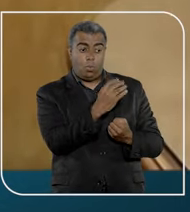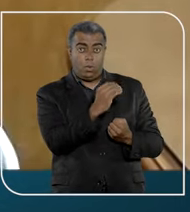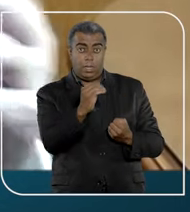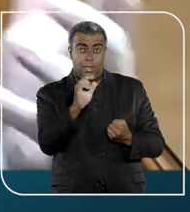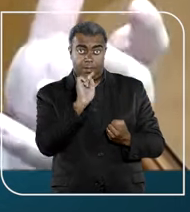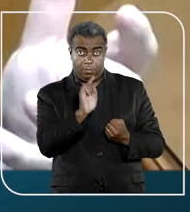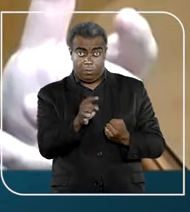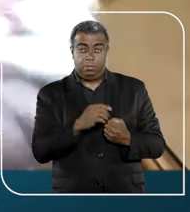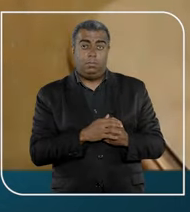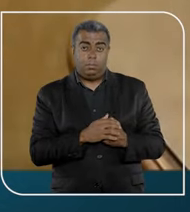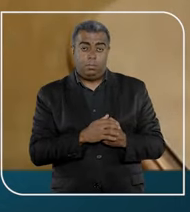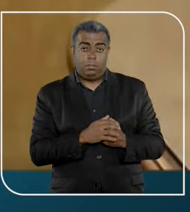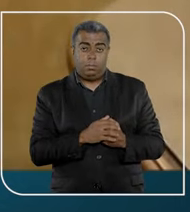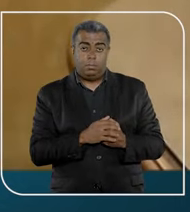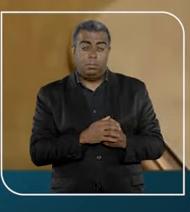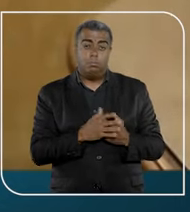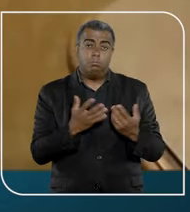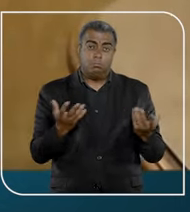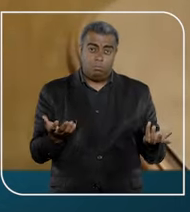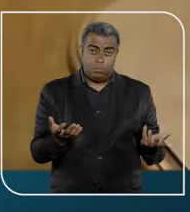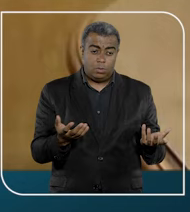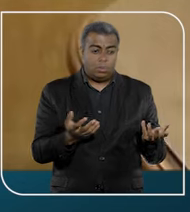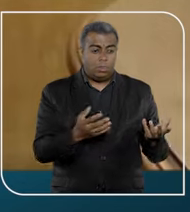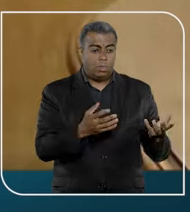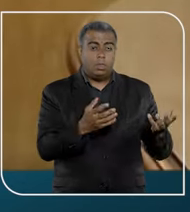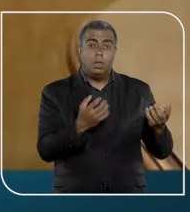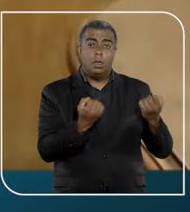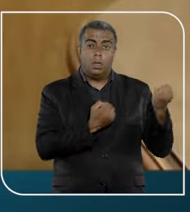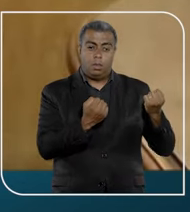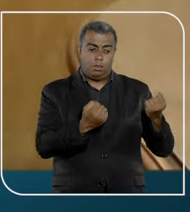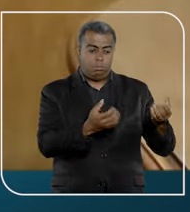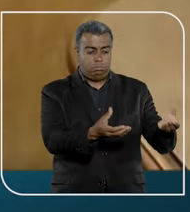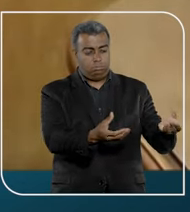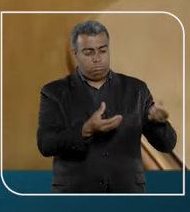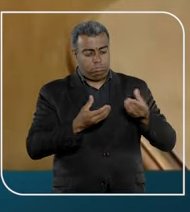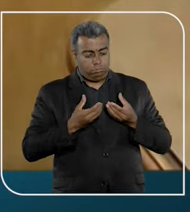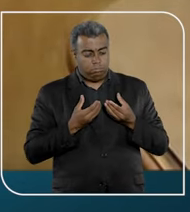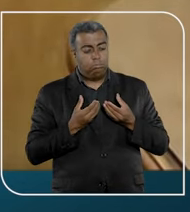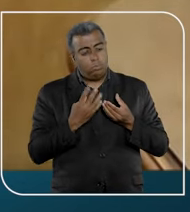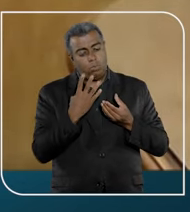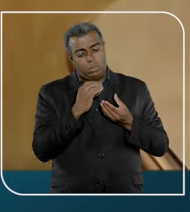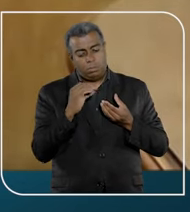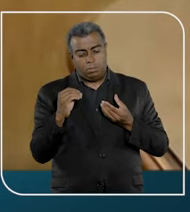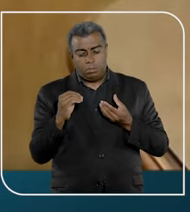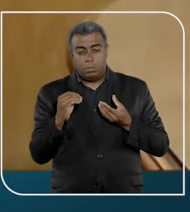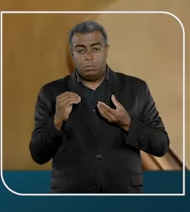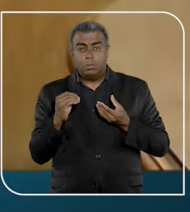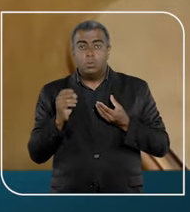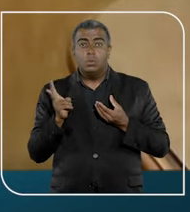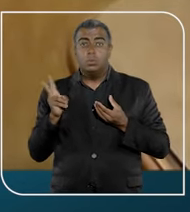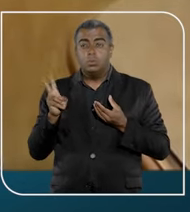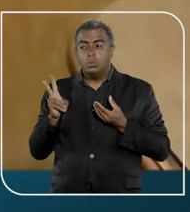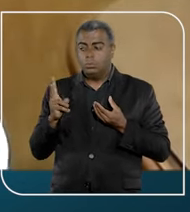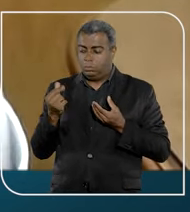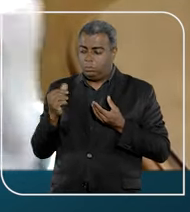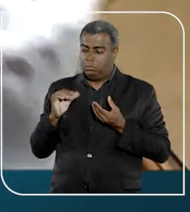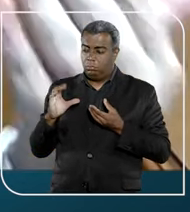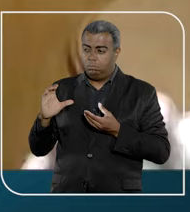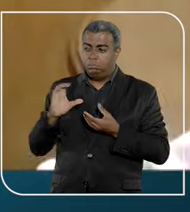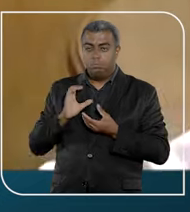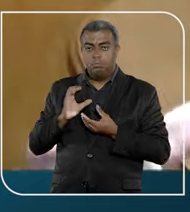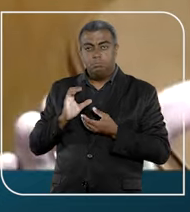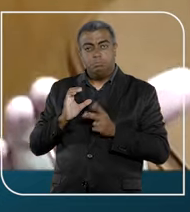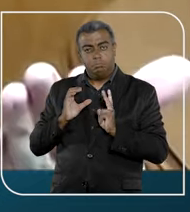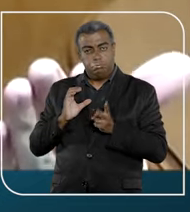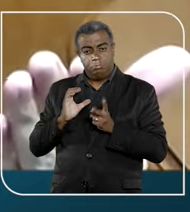vale 40 mil reais. Então, ele fica com o automóvel por 40 mil reais e